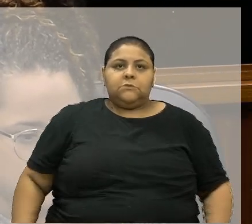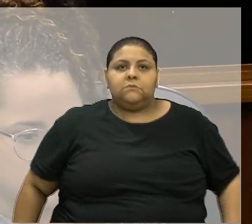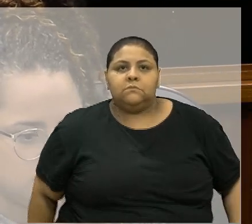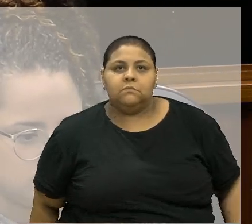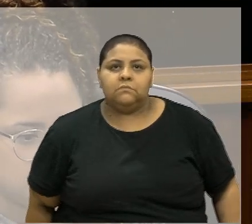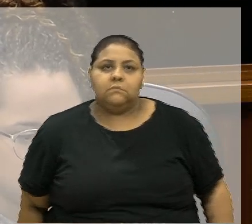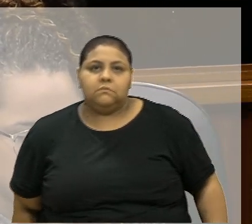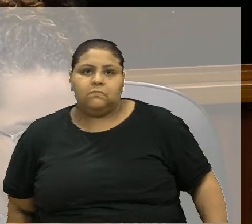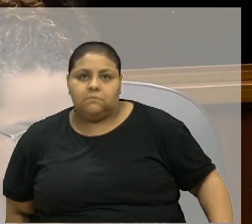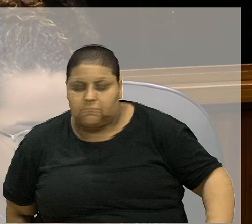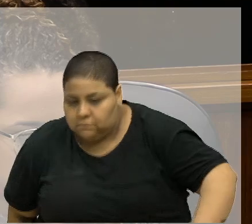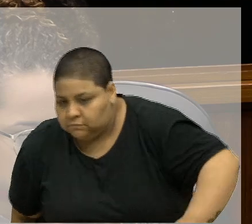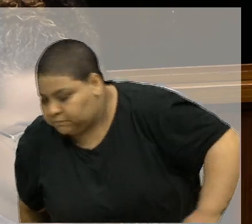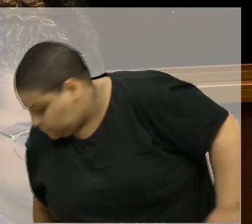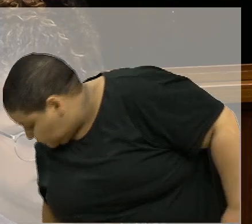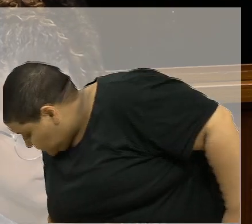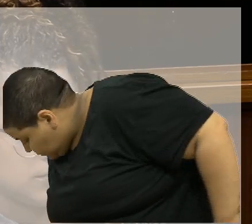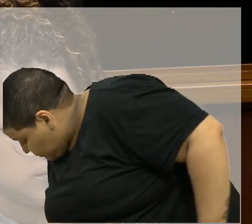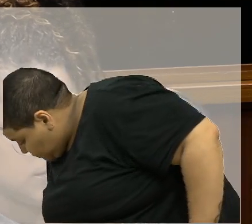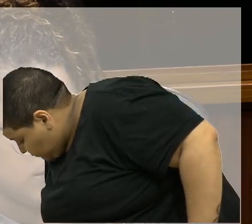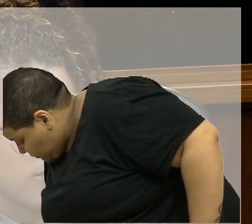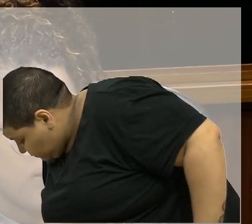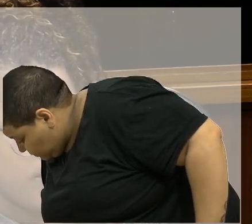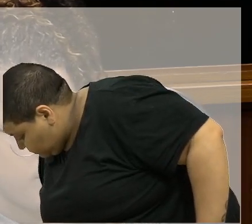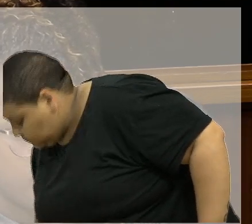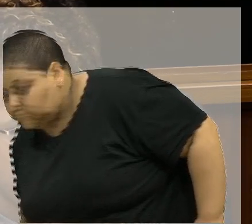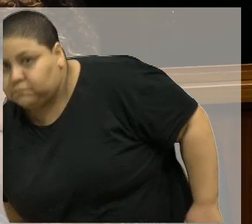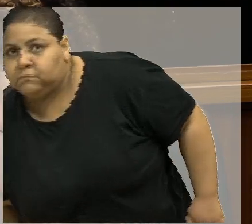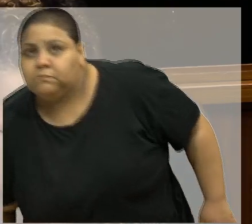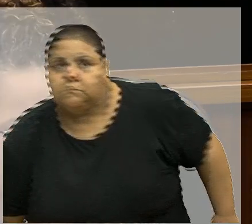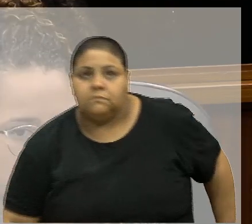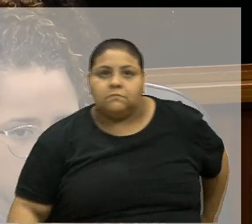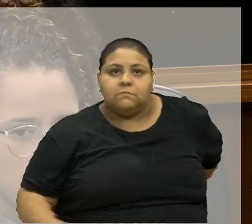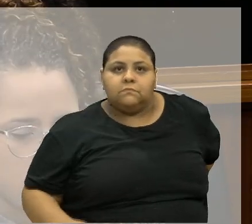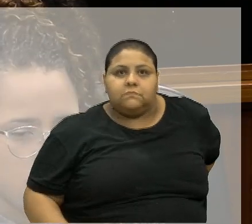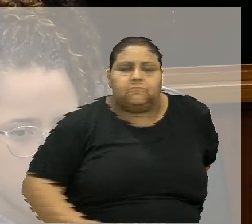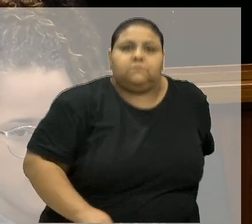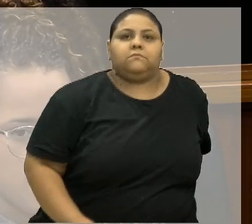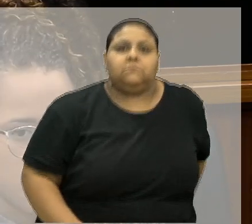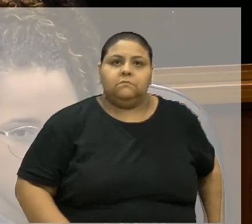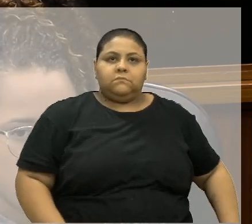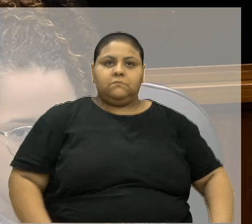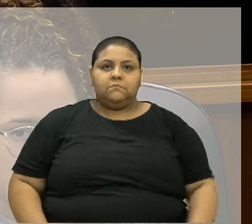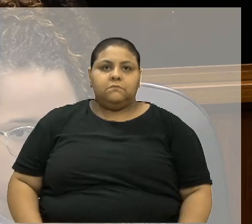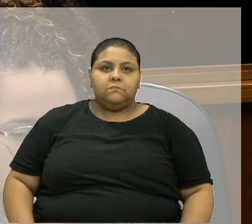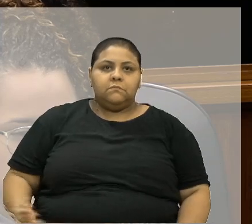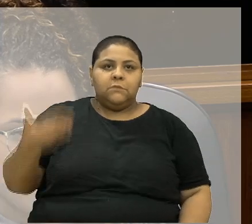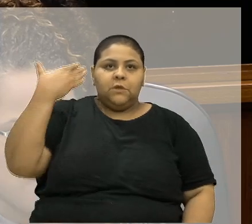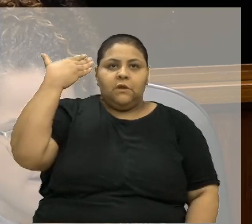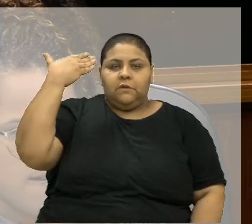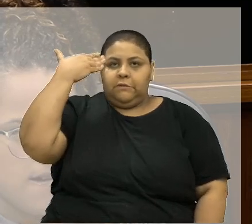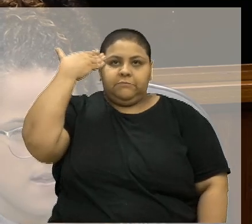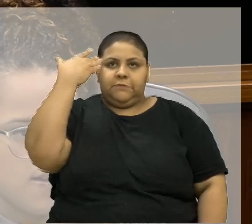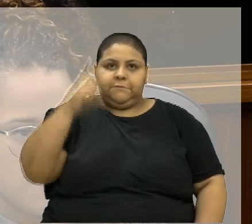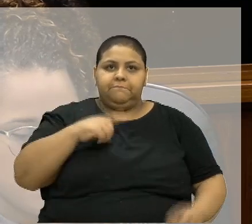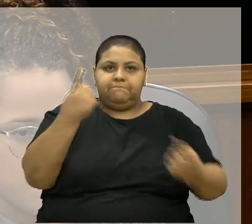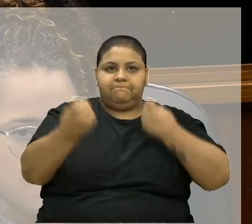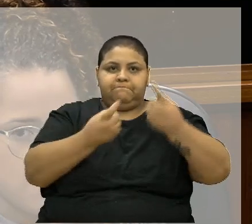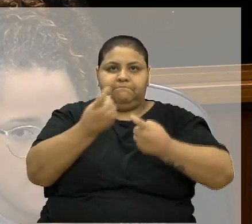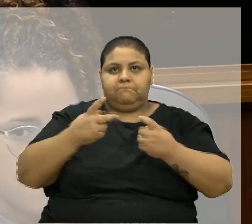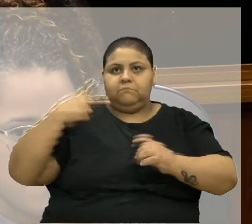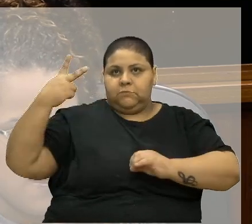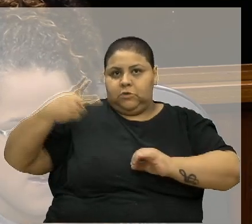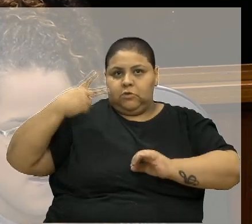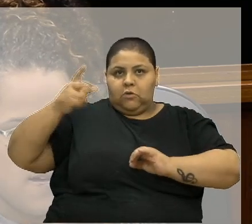conversamos sobre outras possibilidades. Eu não sei se algum dos pares aqui será